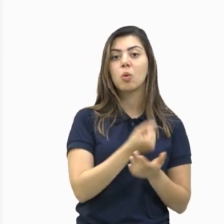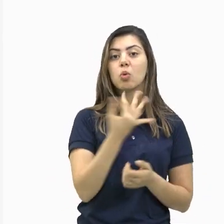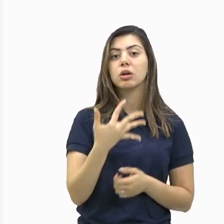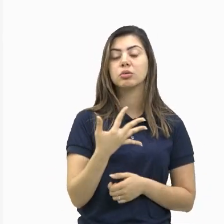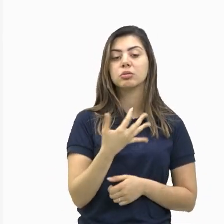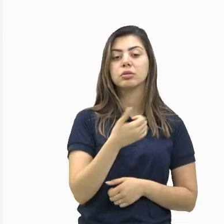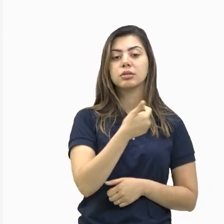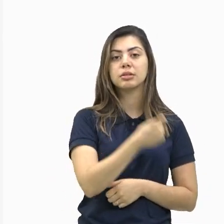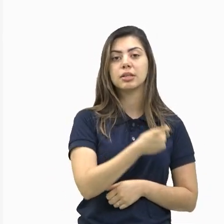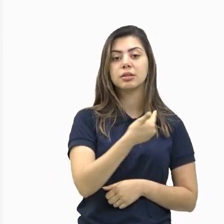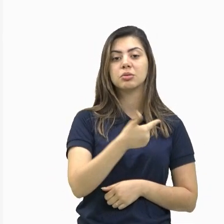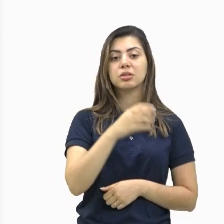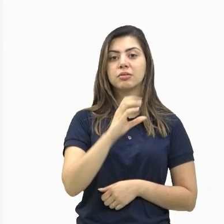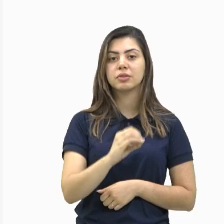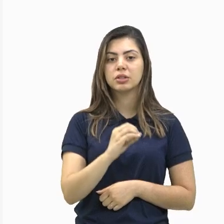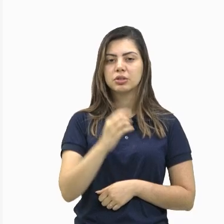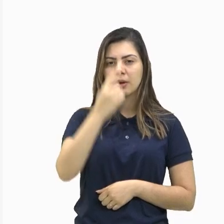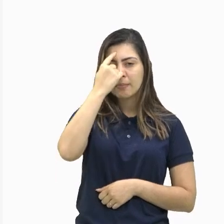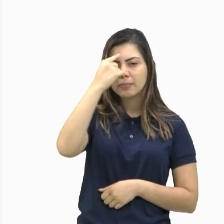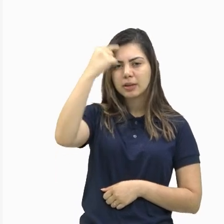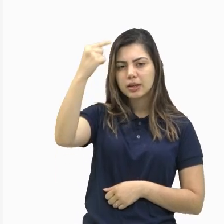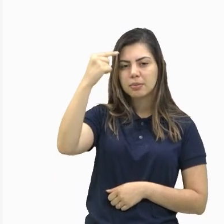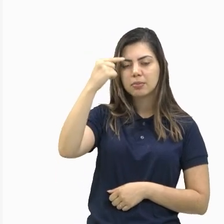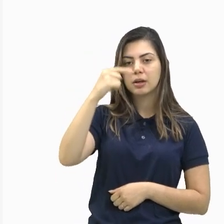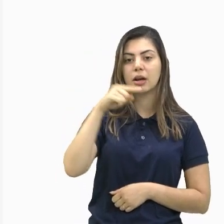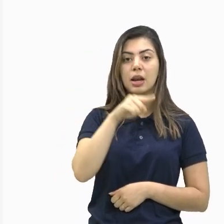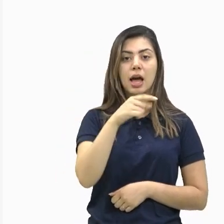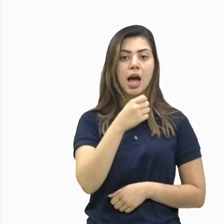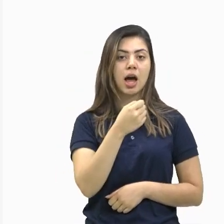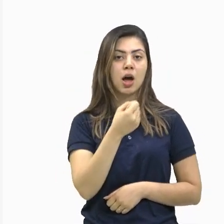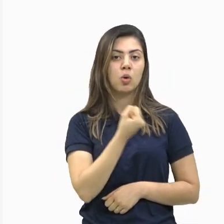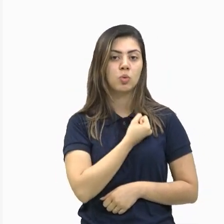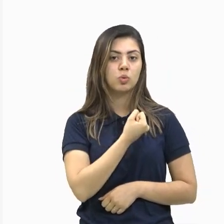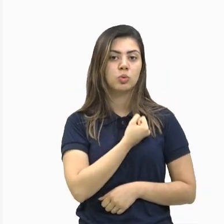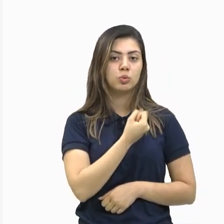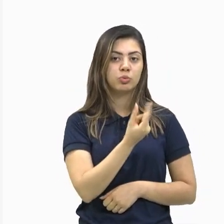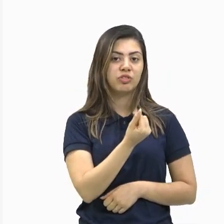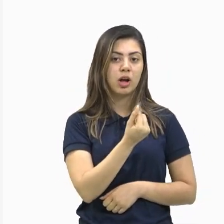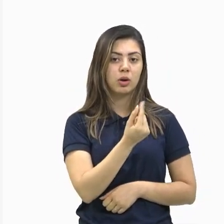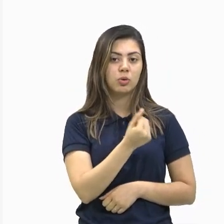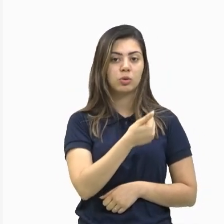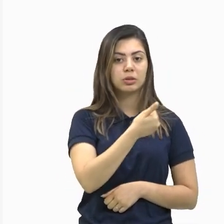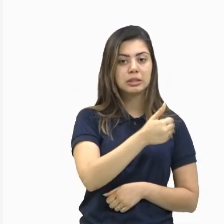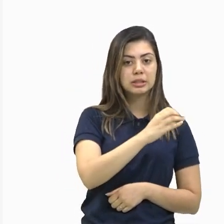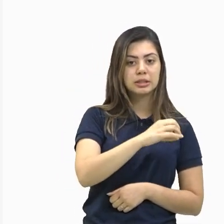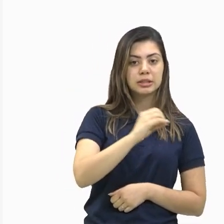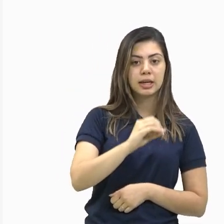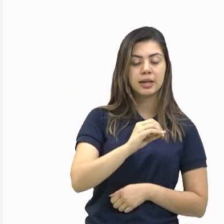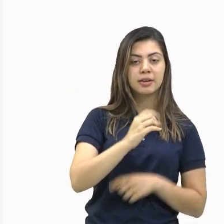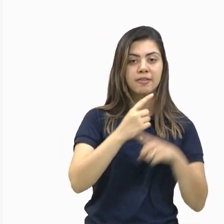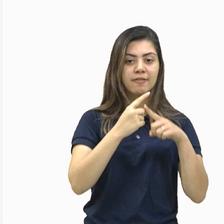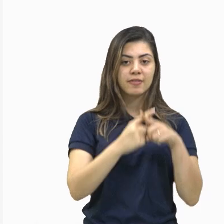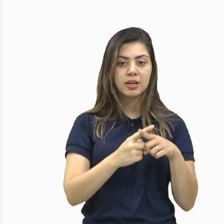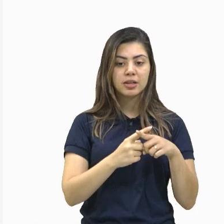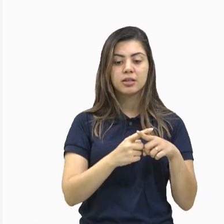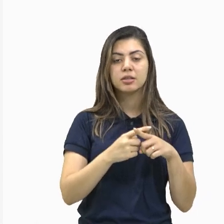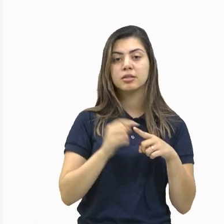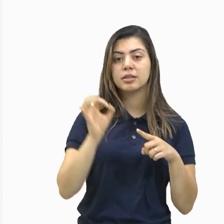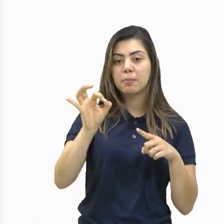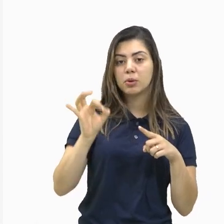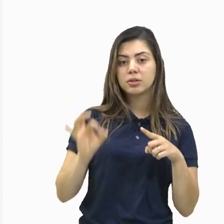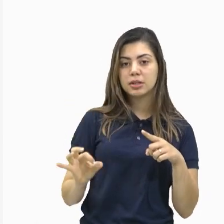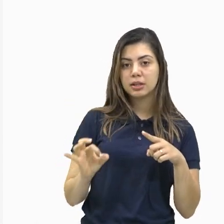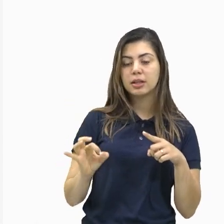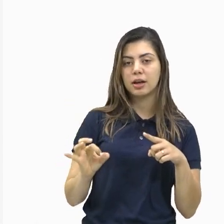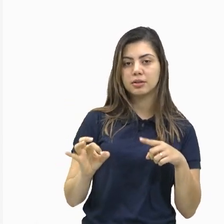Marca bem, ó. Peguei o valor e multipliquei pelo fator de aumento, tá legal? Peguei o valor e multipliquei pelo